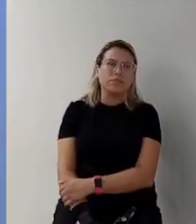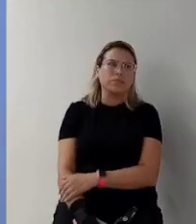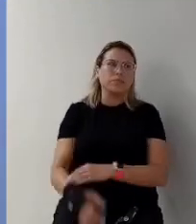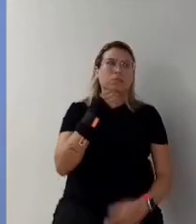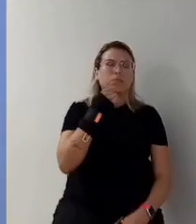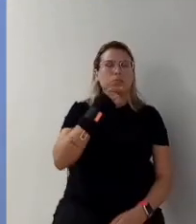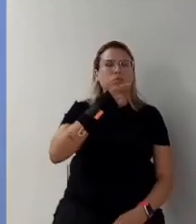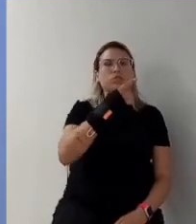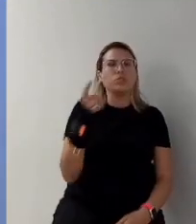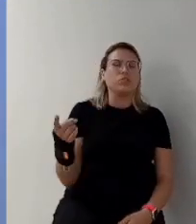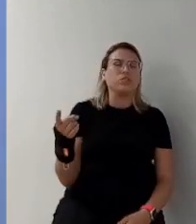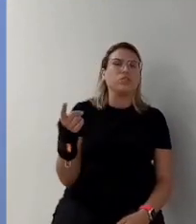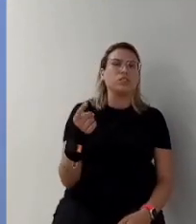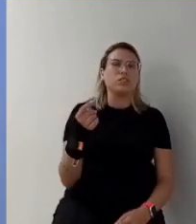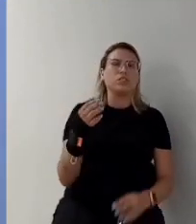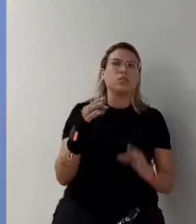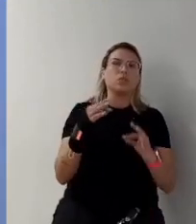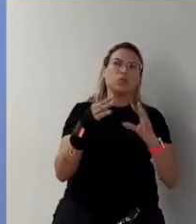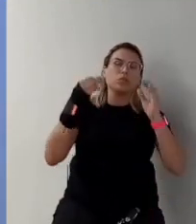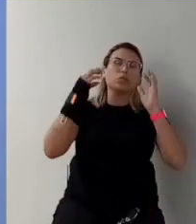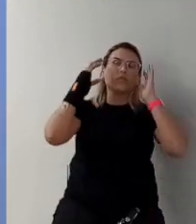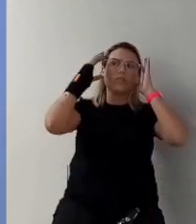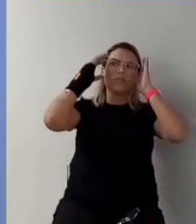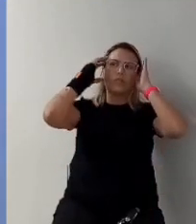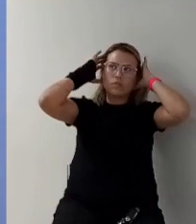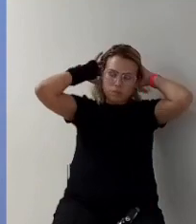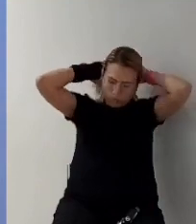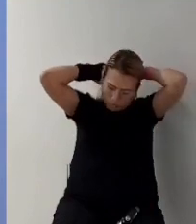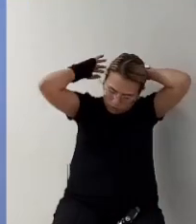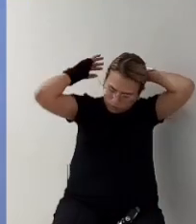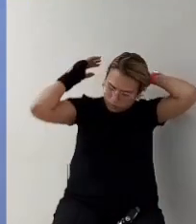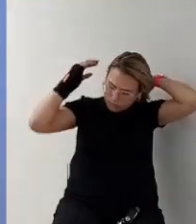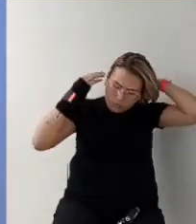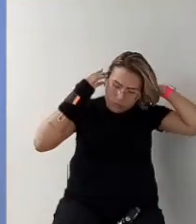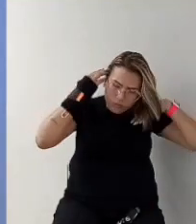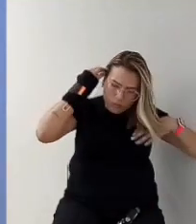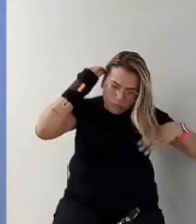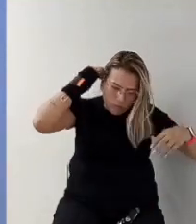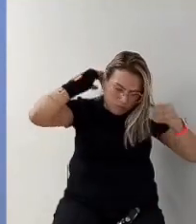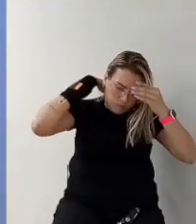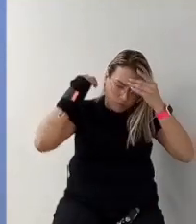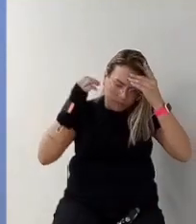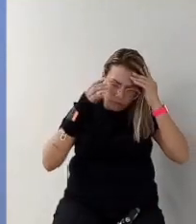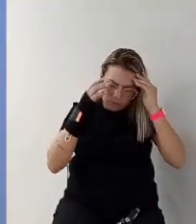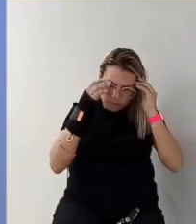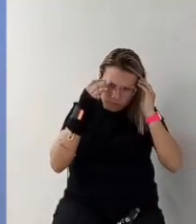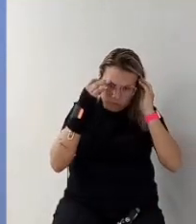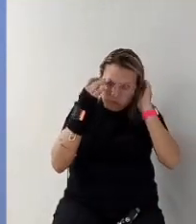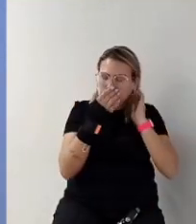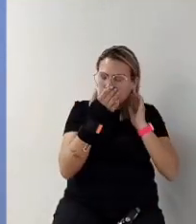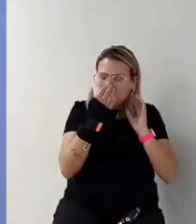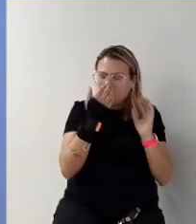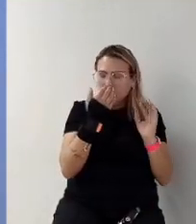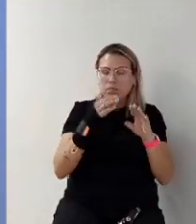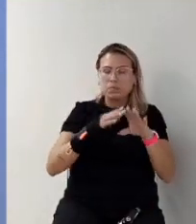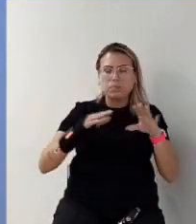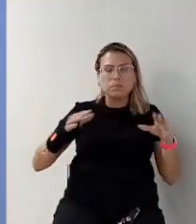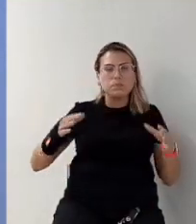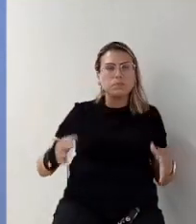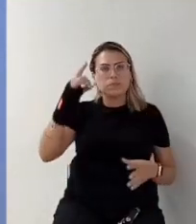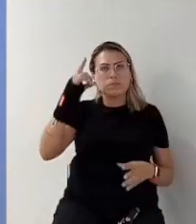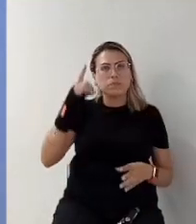bom dia bom dia a todos e a todas eh queria saudar a mesa no nome do Senor Presidente Marco